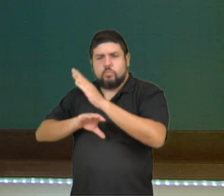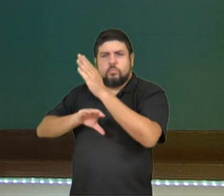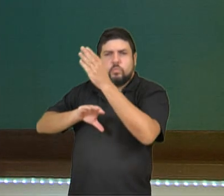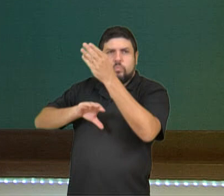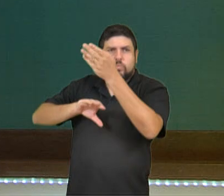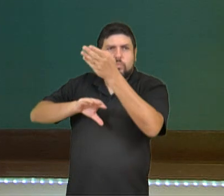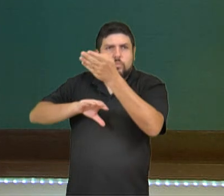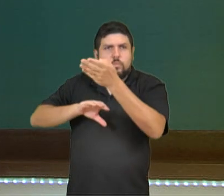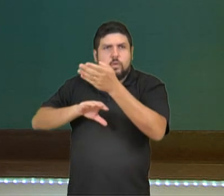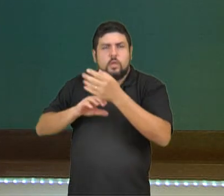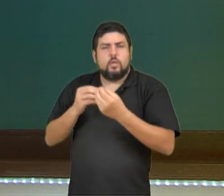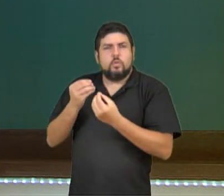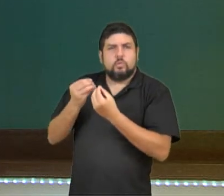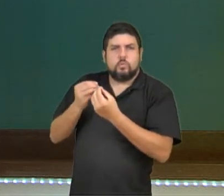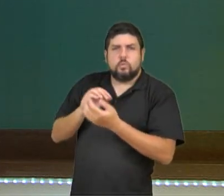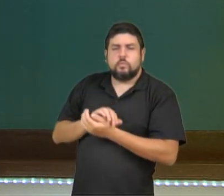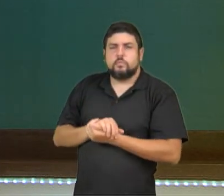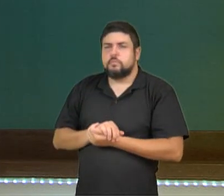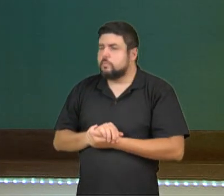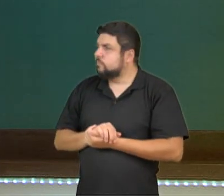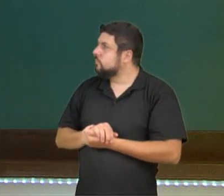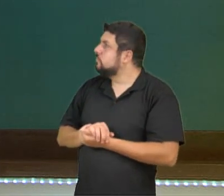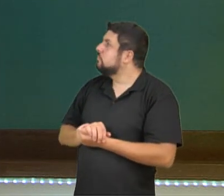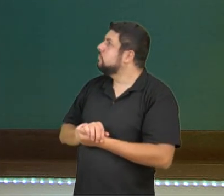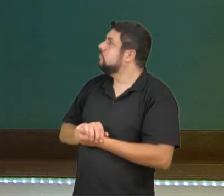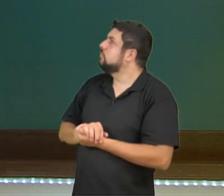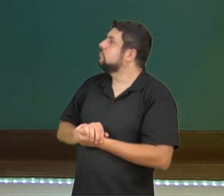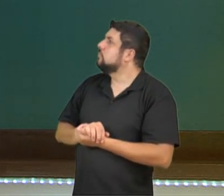atleta realizando o aéreo.